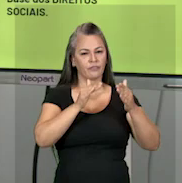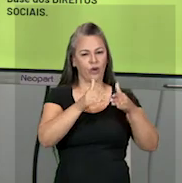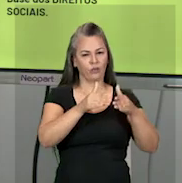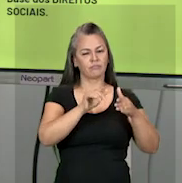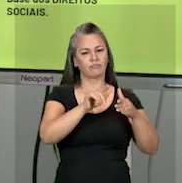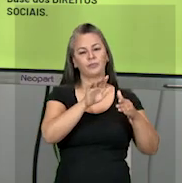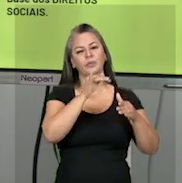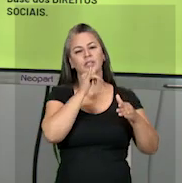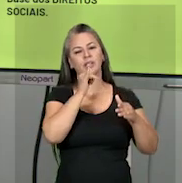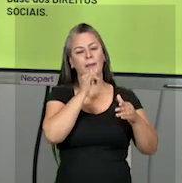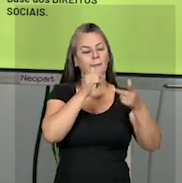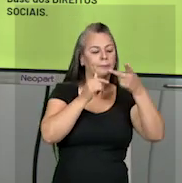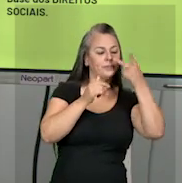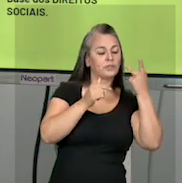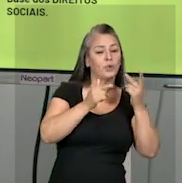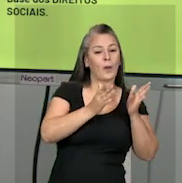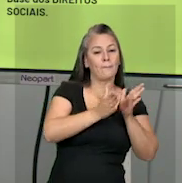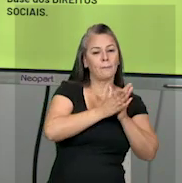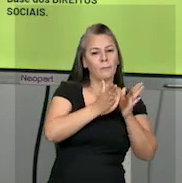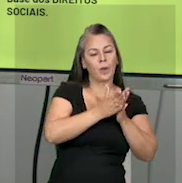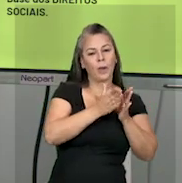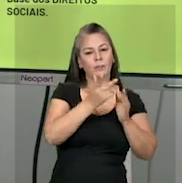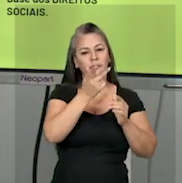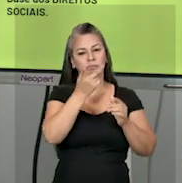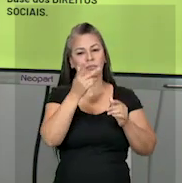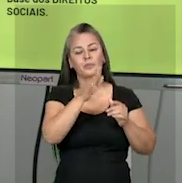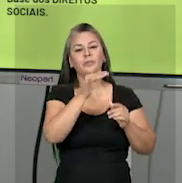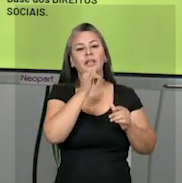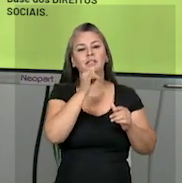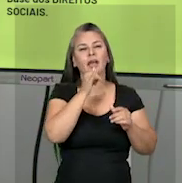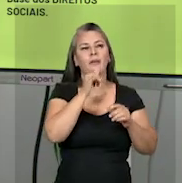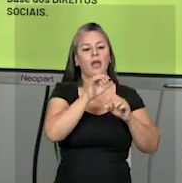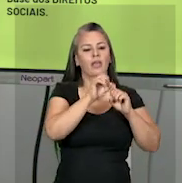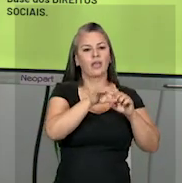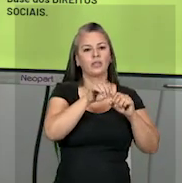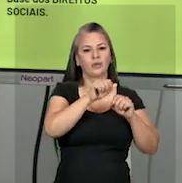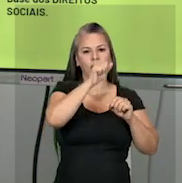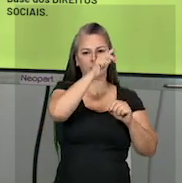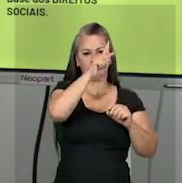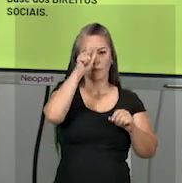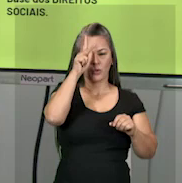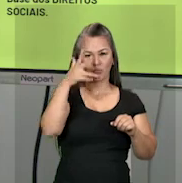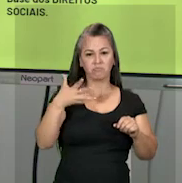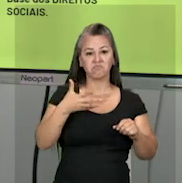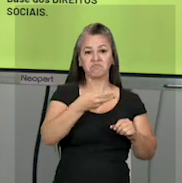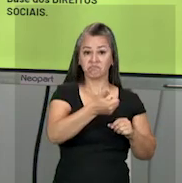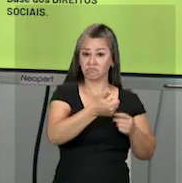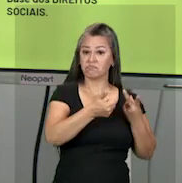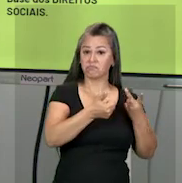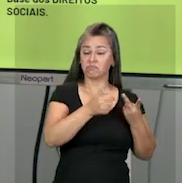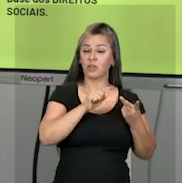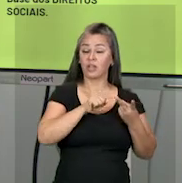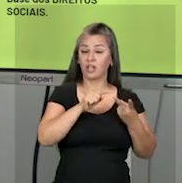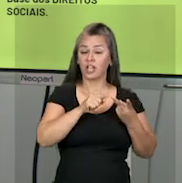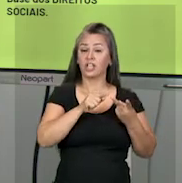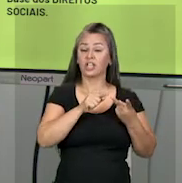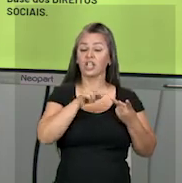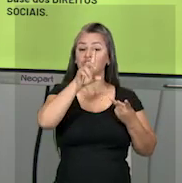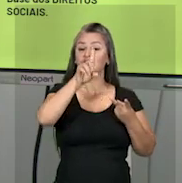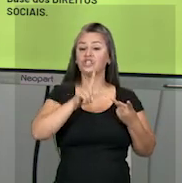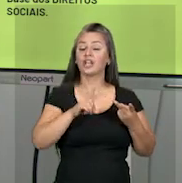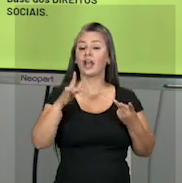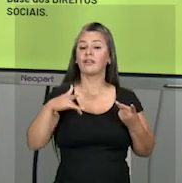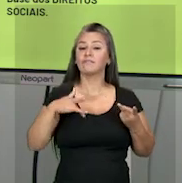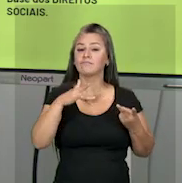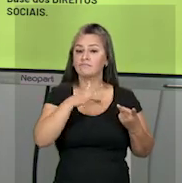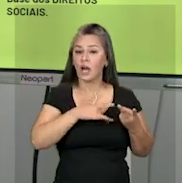que não têm. Então, por exemplo, o direito à educação pública de qualidade, o direito à saúde, o direito a emprego, o direito